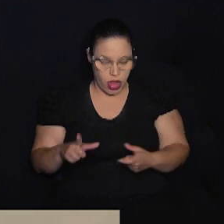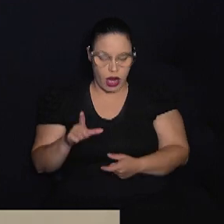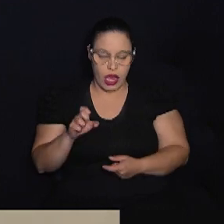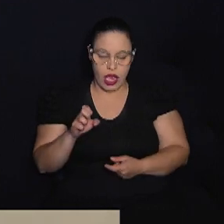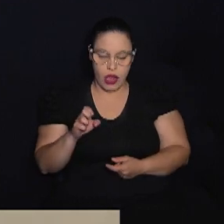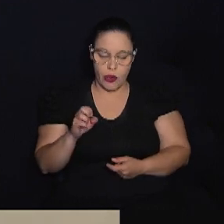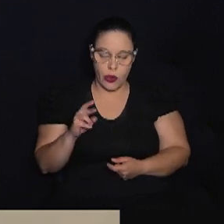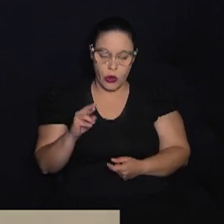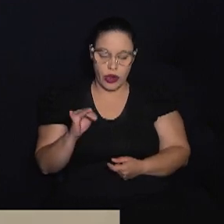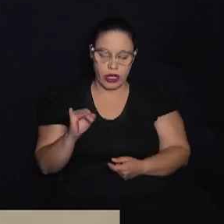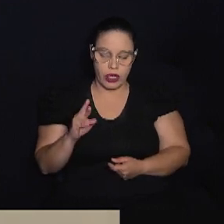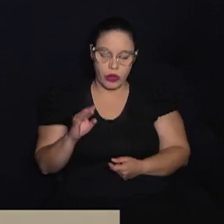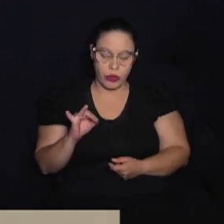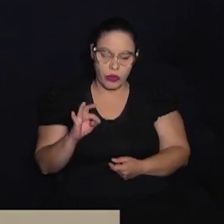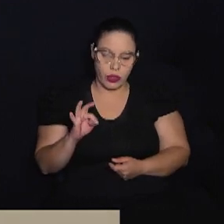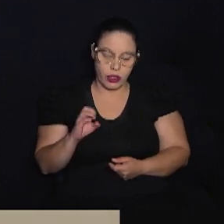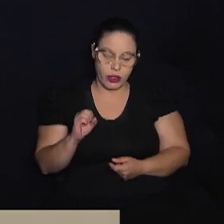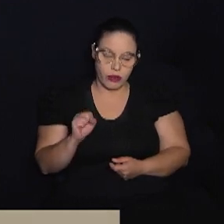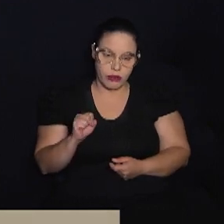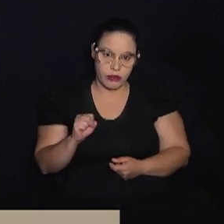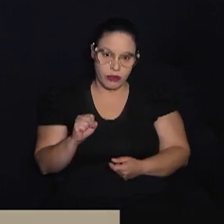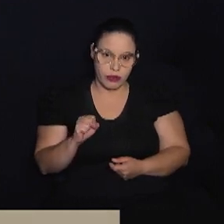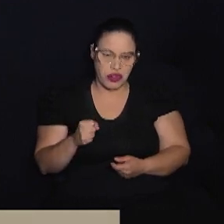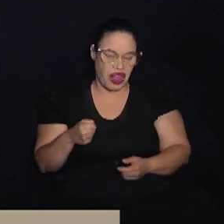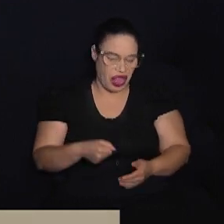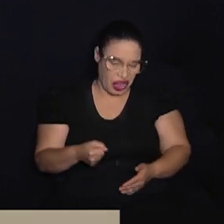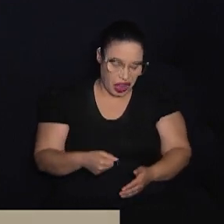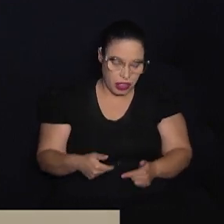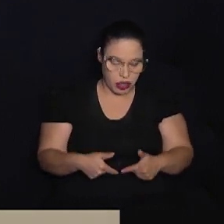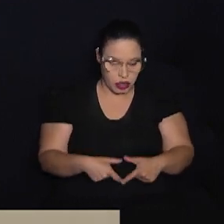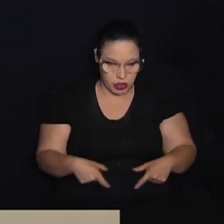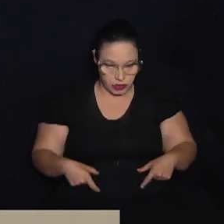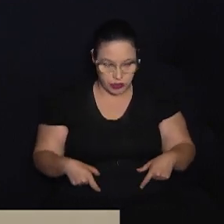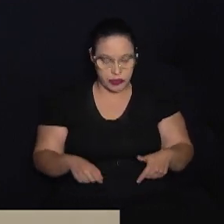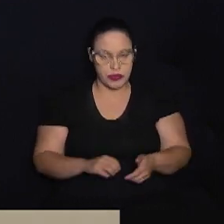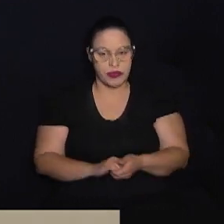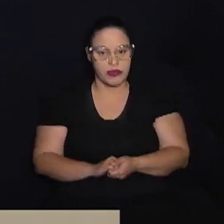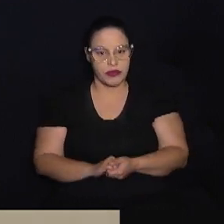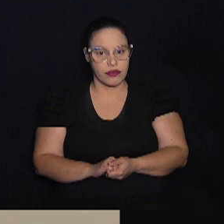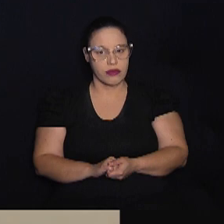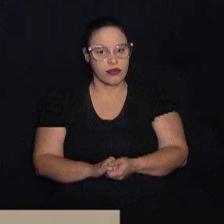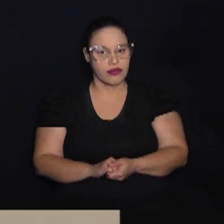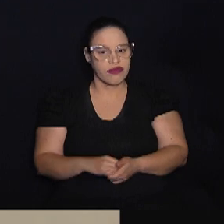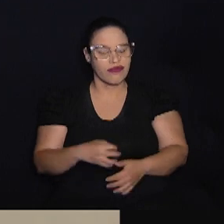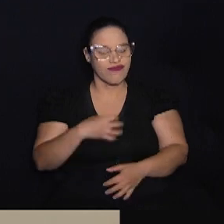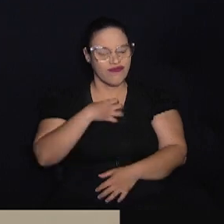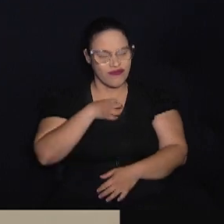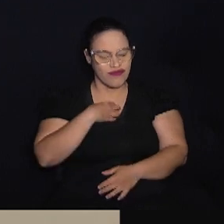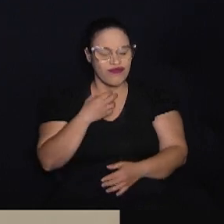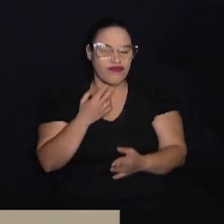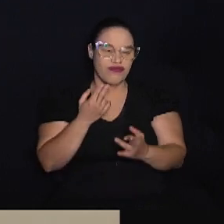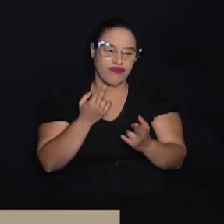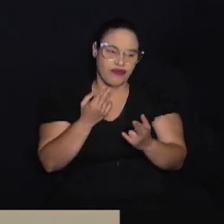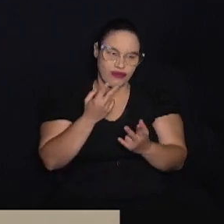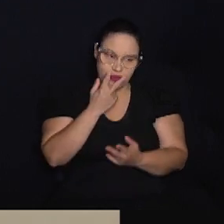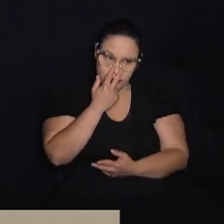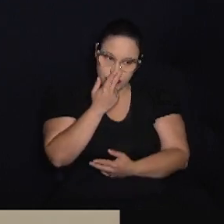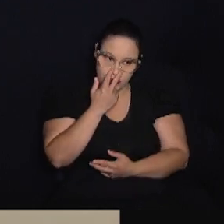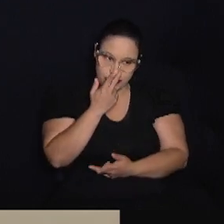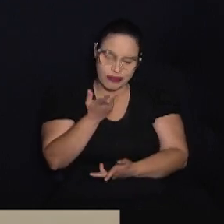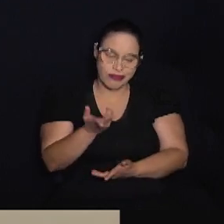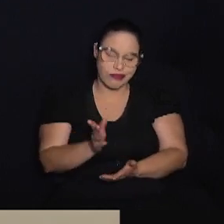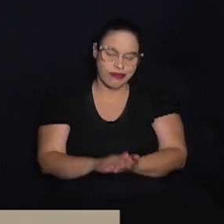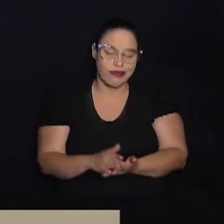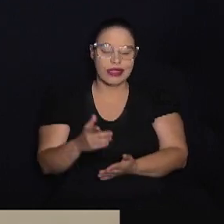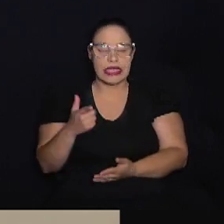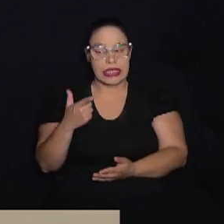tem uma agressão à bexiga. E vai ter os sintomas muito parecidos. Então, de